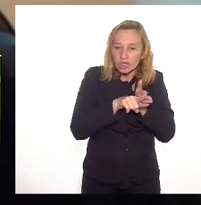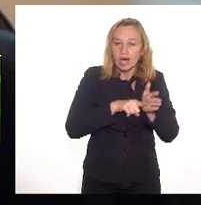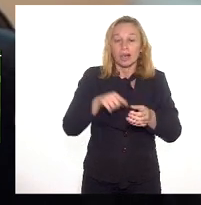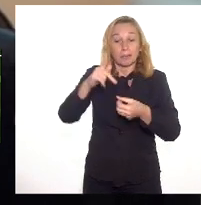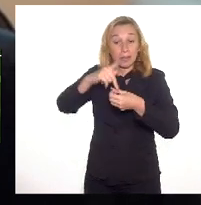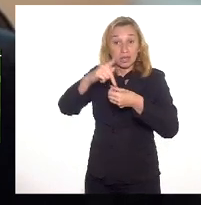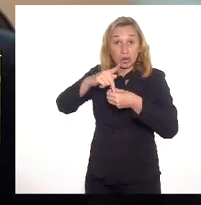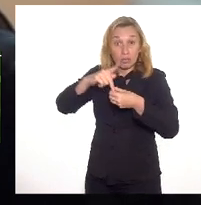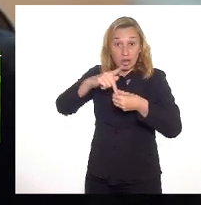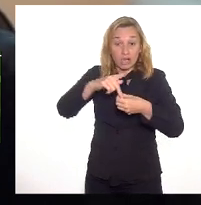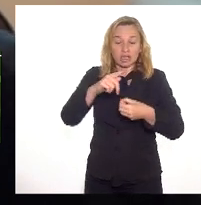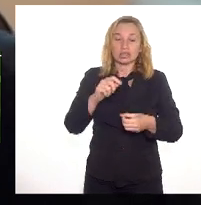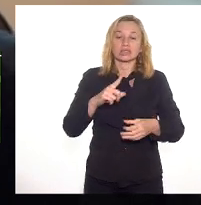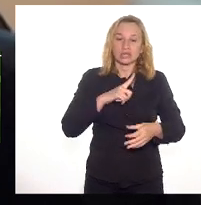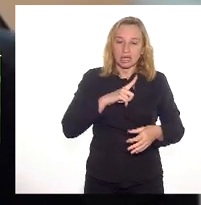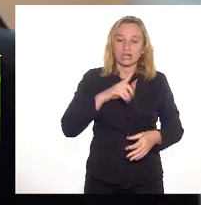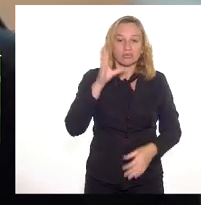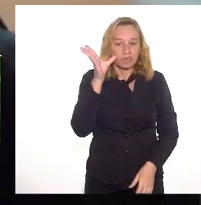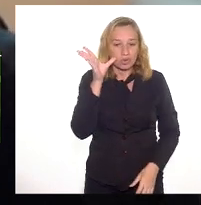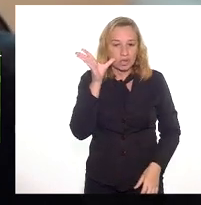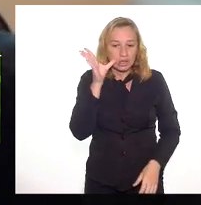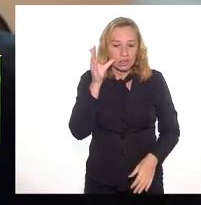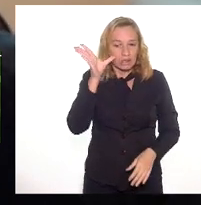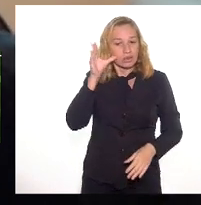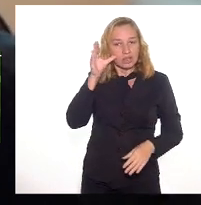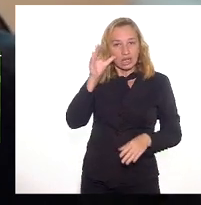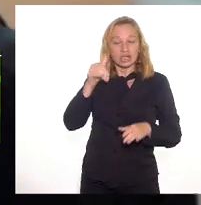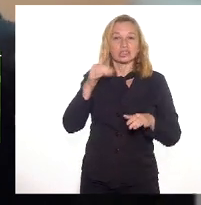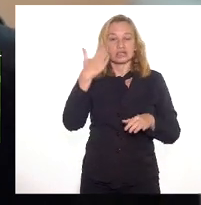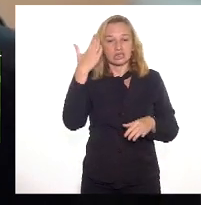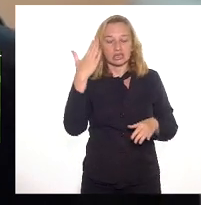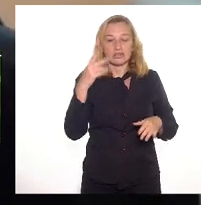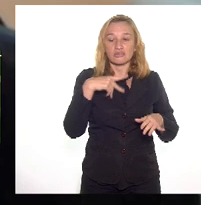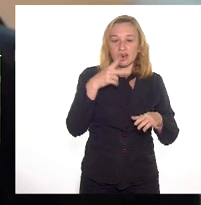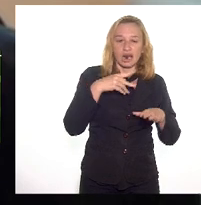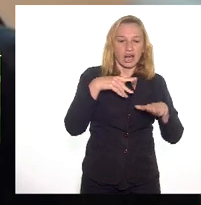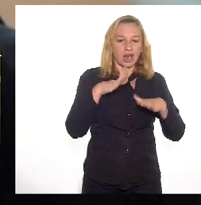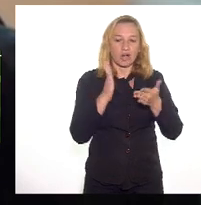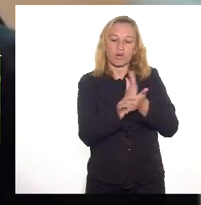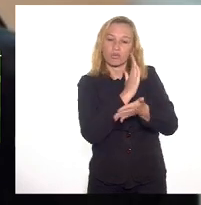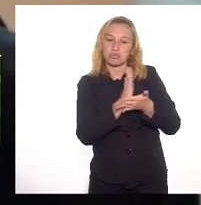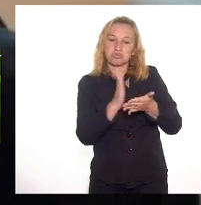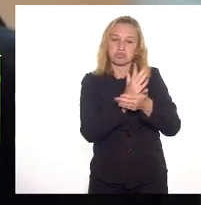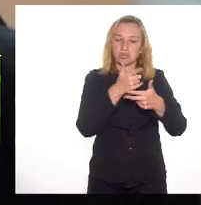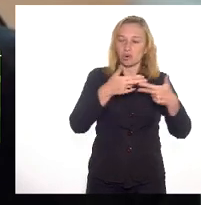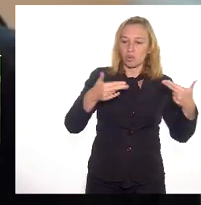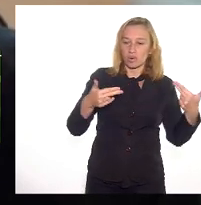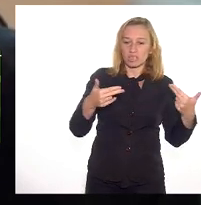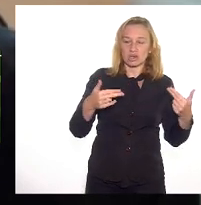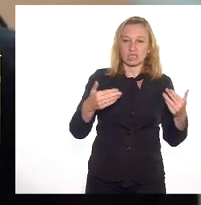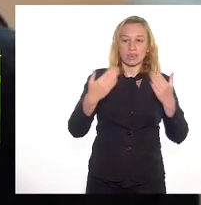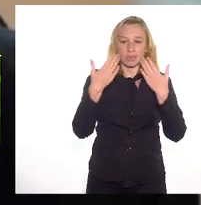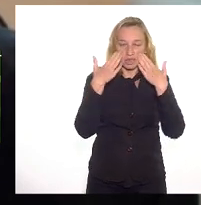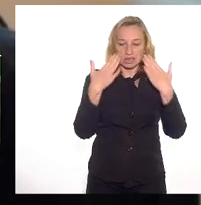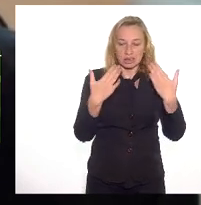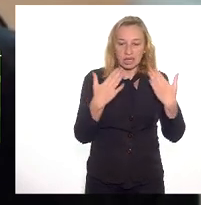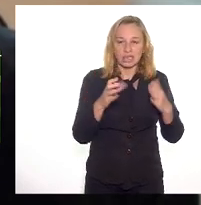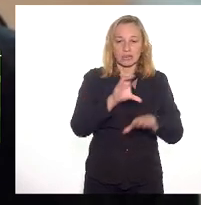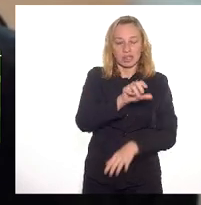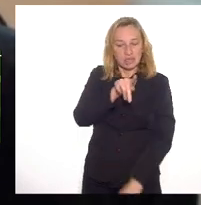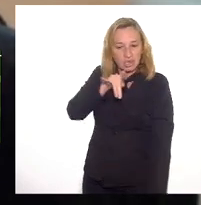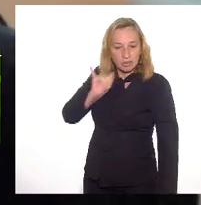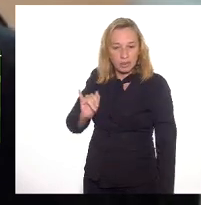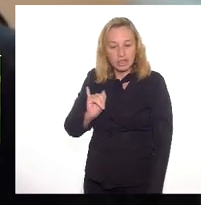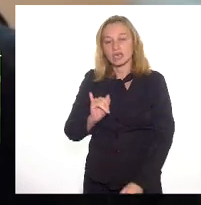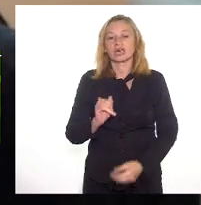Petrobras, ela tem todo o interesse em esclarecer quaisquer questões apresentadas pela Comissão Parlamentar de Inquérito.